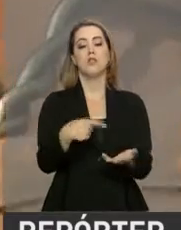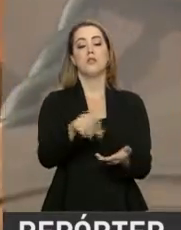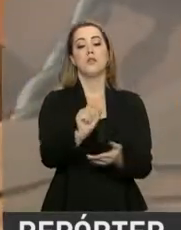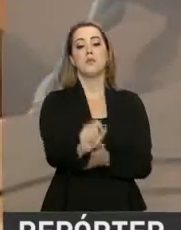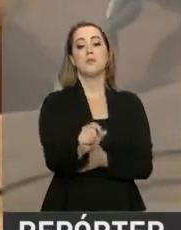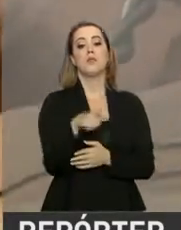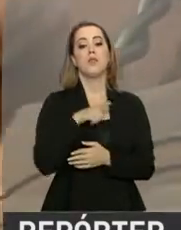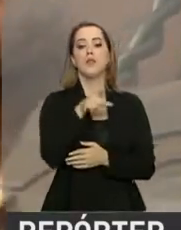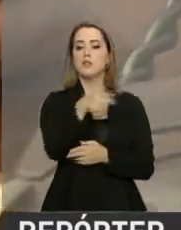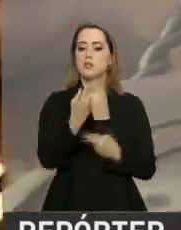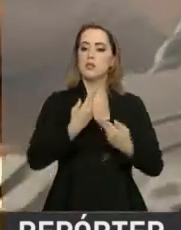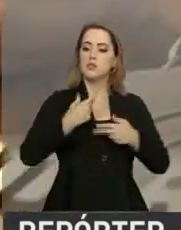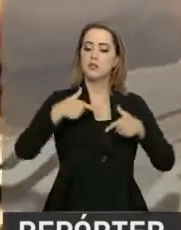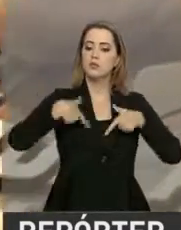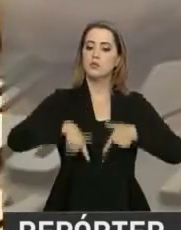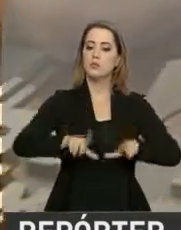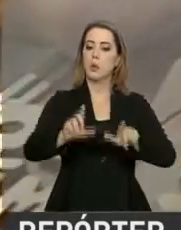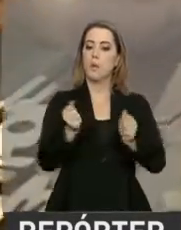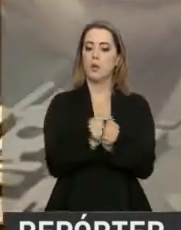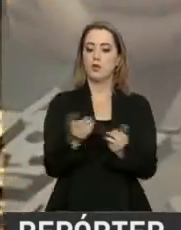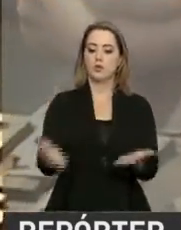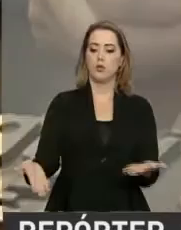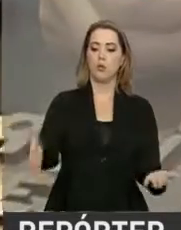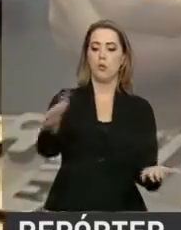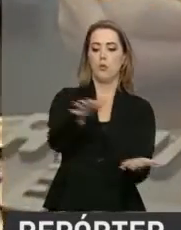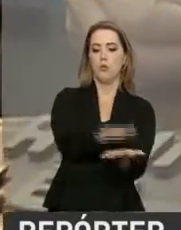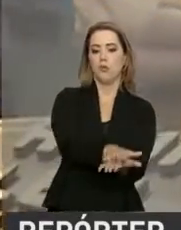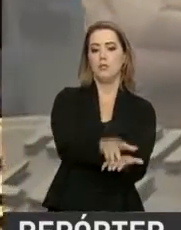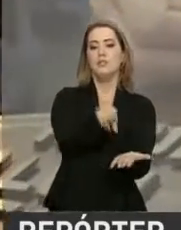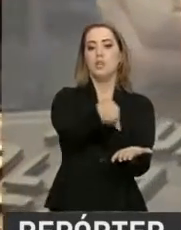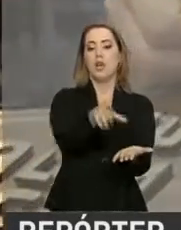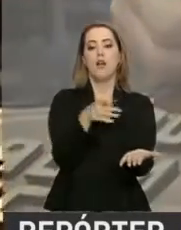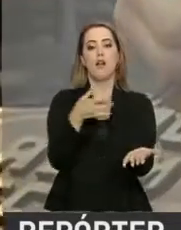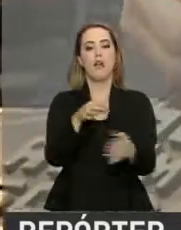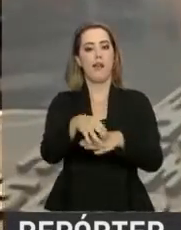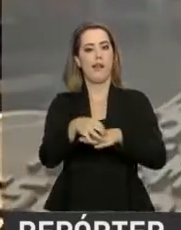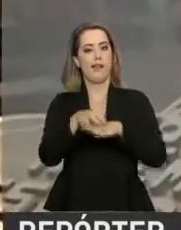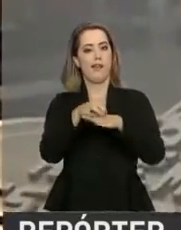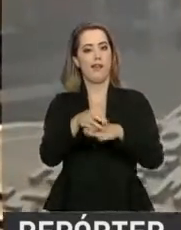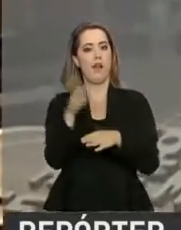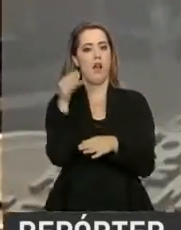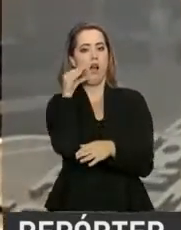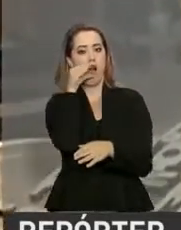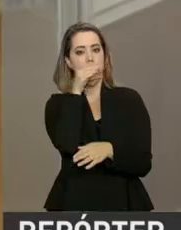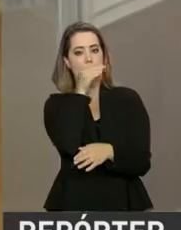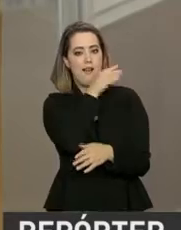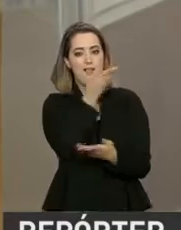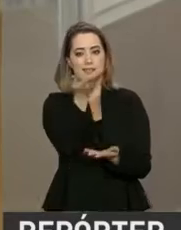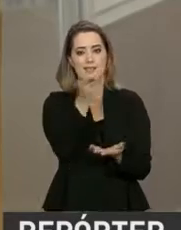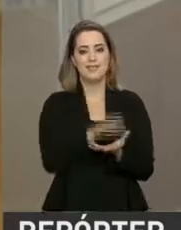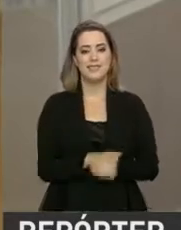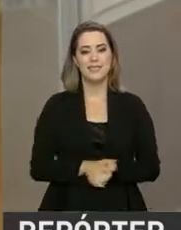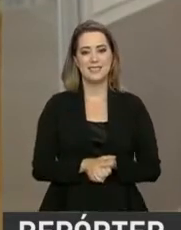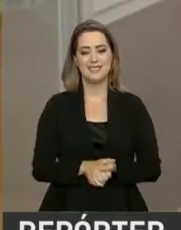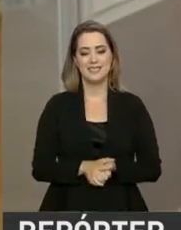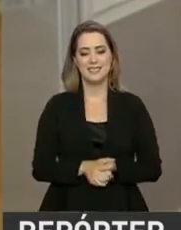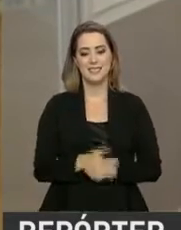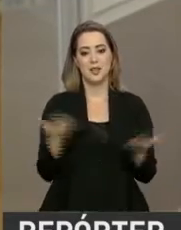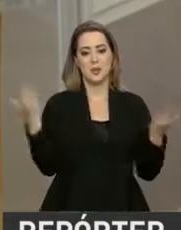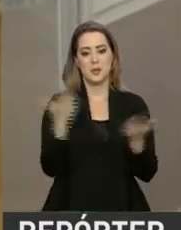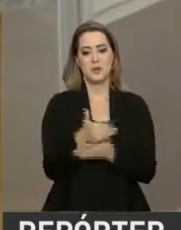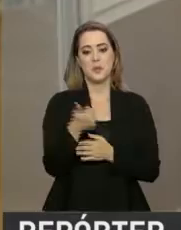aqui ganhou até prêmio. É dobrável para conservar a carne quentinha e longe dos insetos. Hoje são mais de